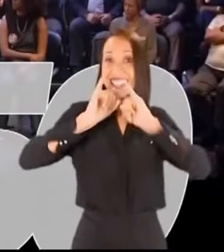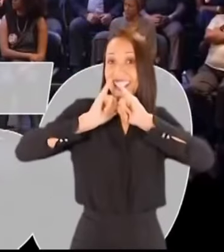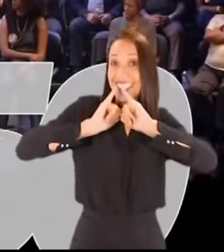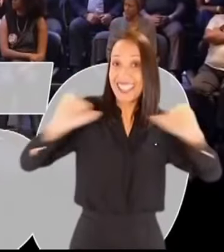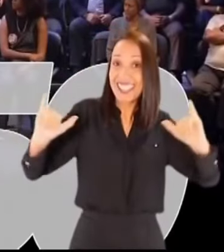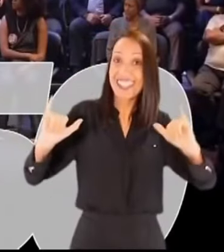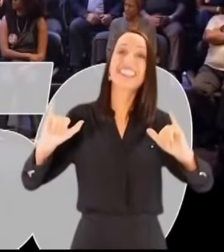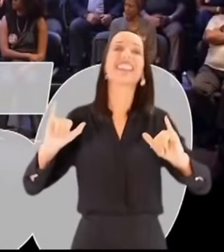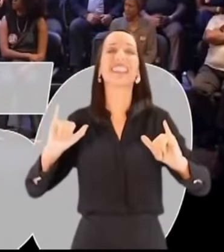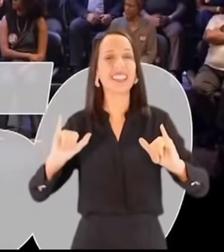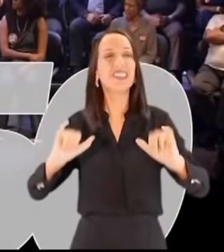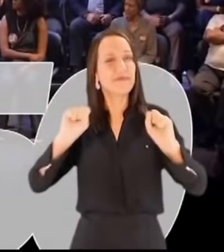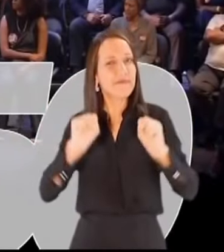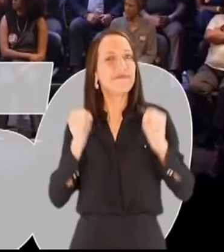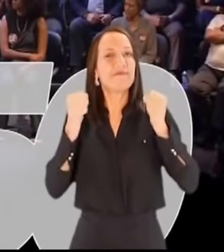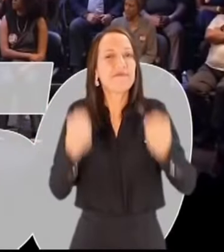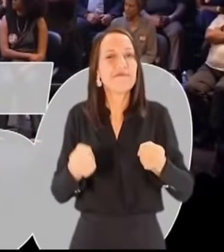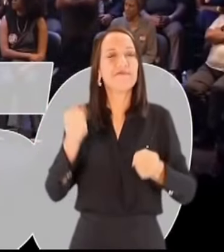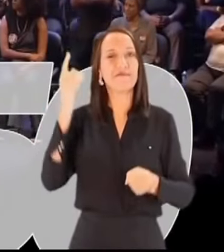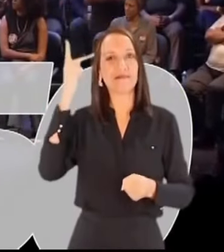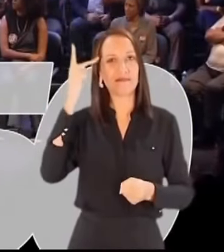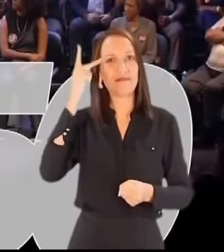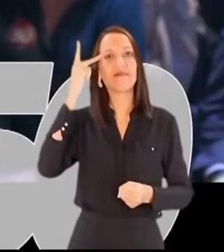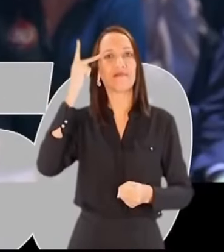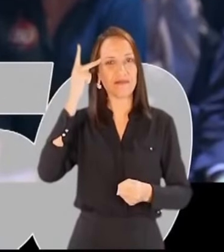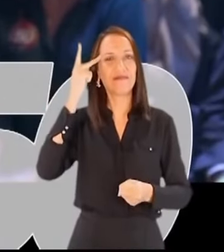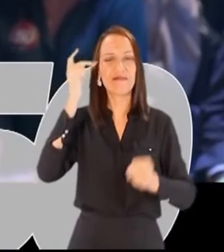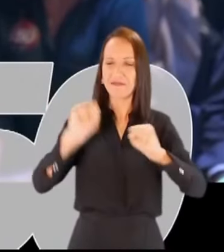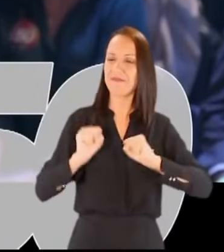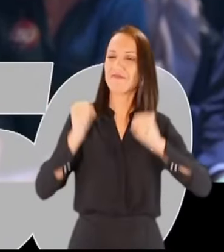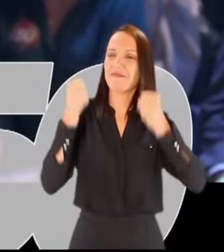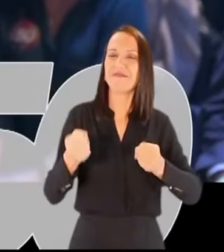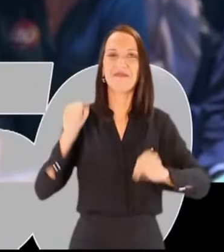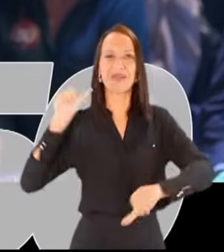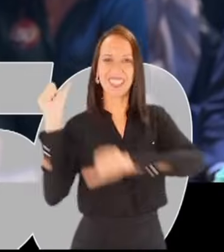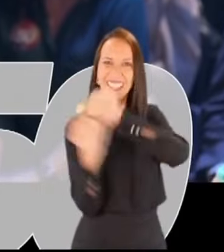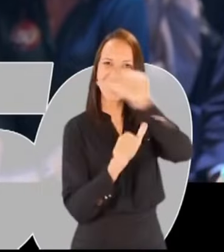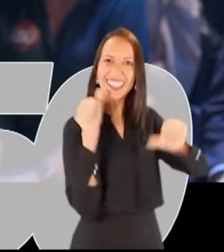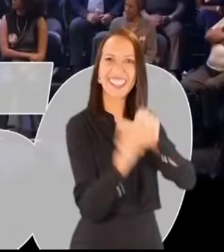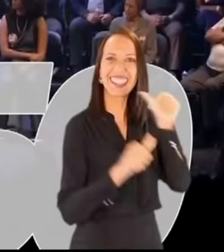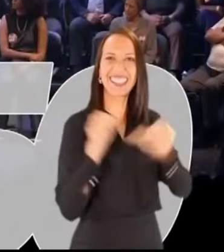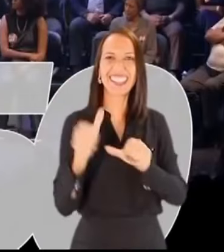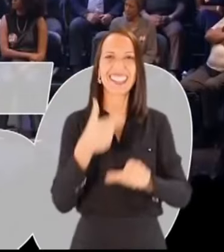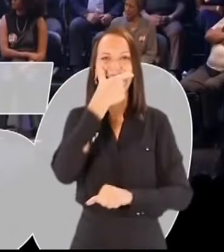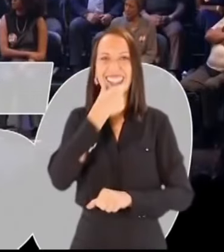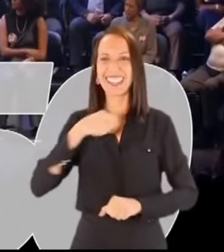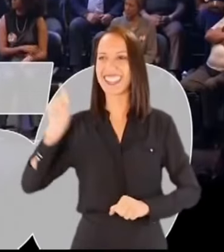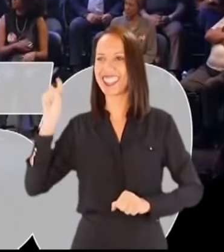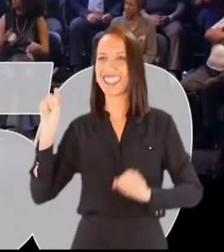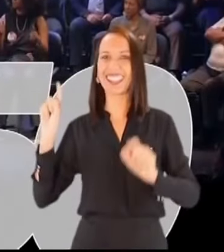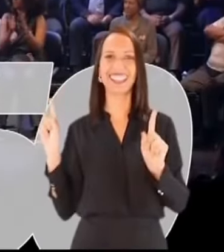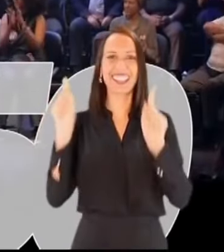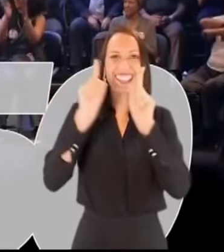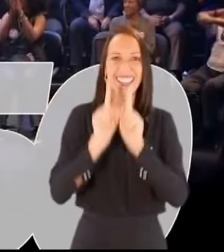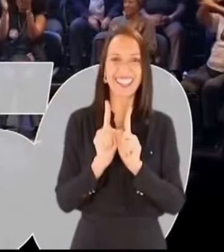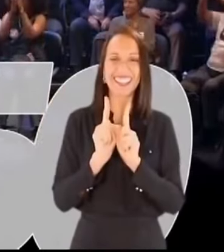dizer que defender São Paulo é defender a mudança. Boulos e